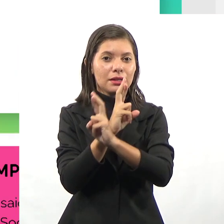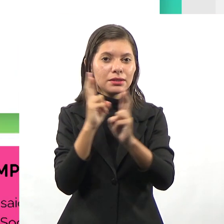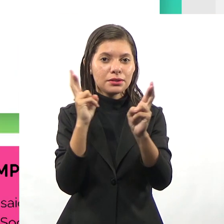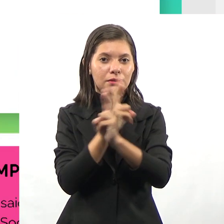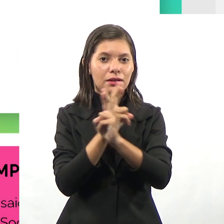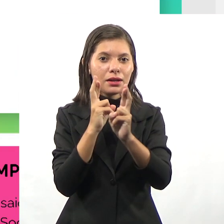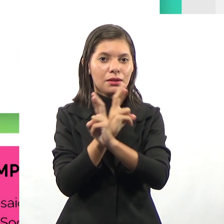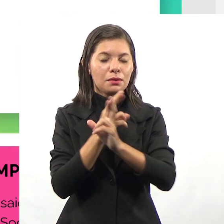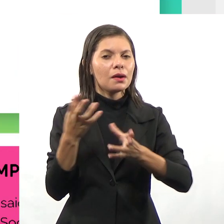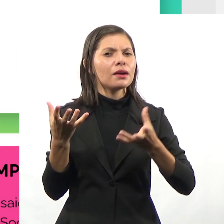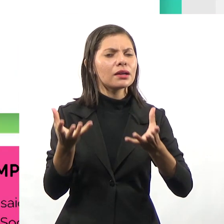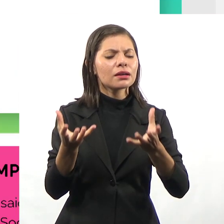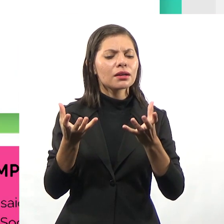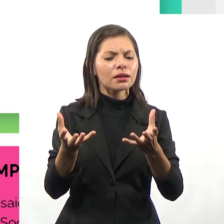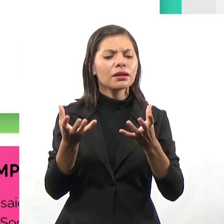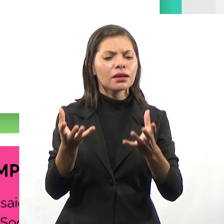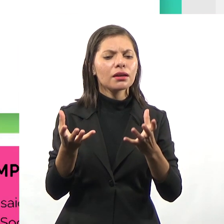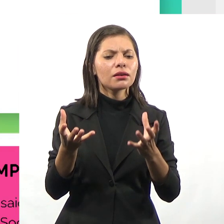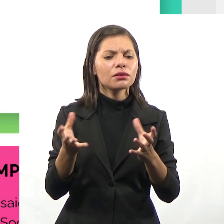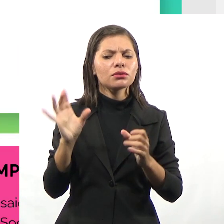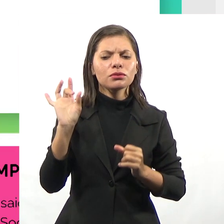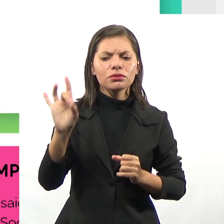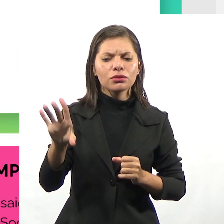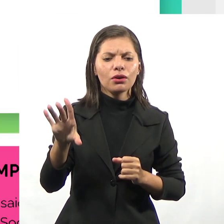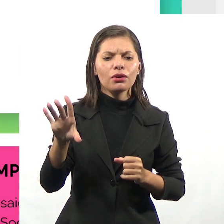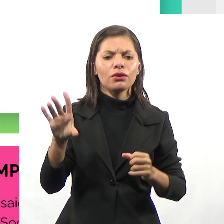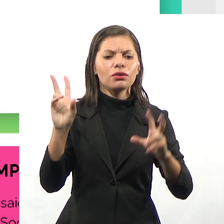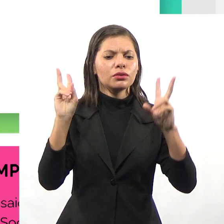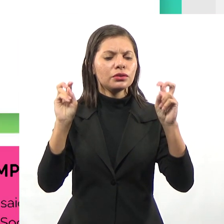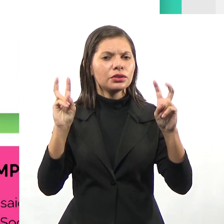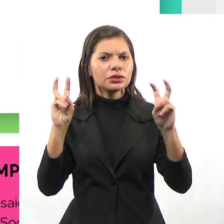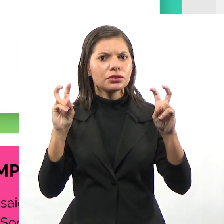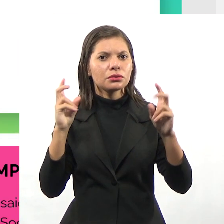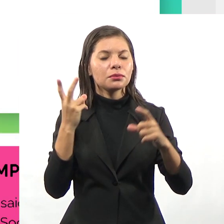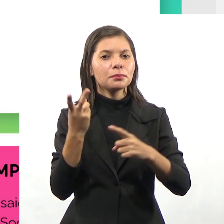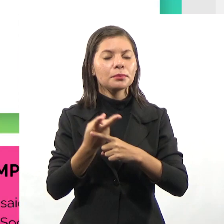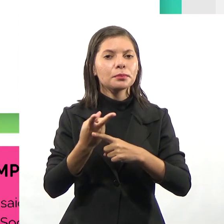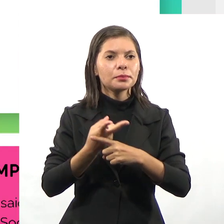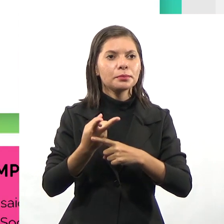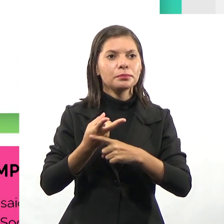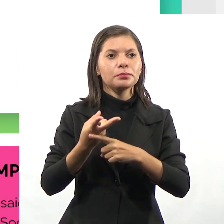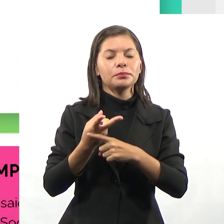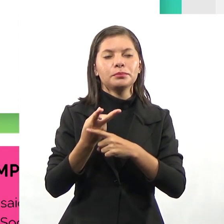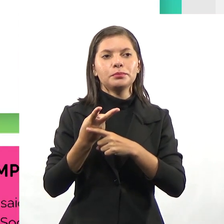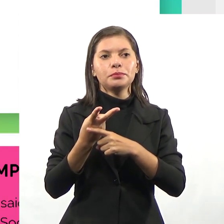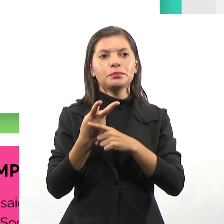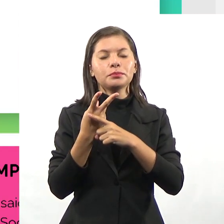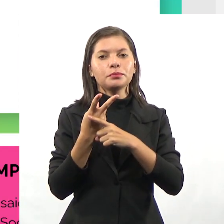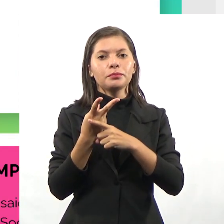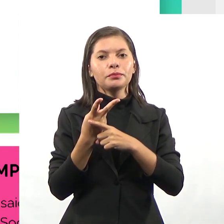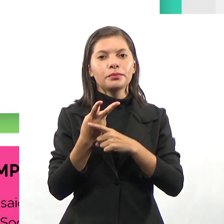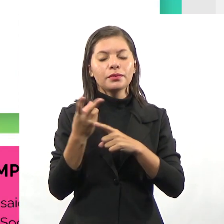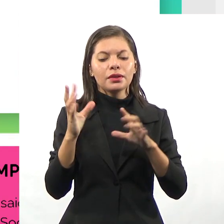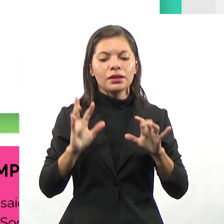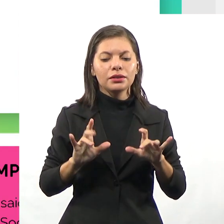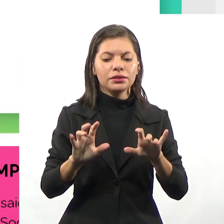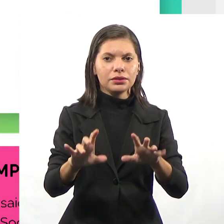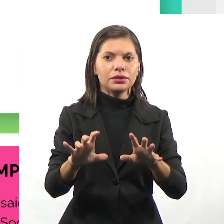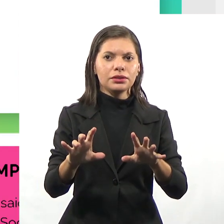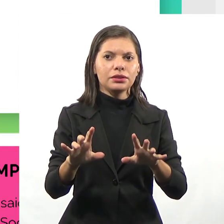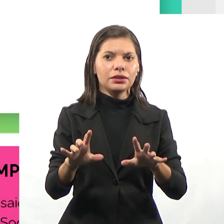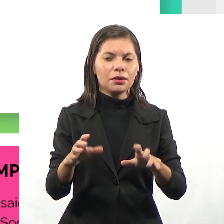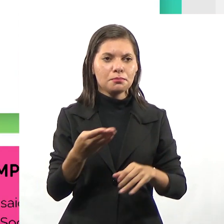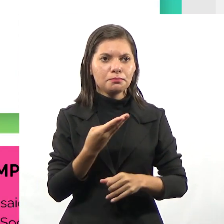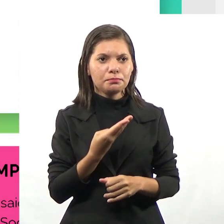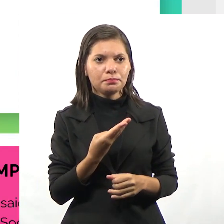relacionado, ou eu quero pesquisar só no título. Precisa que o termo que eu estou buscando esteja só no título. Então eu digito